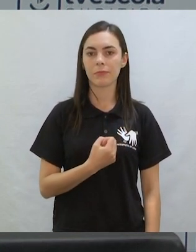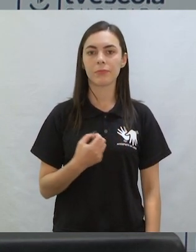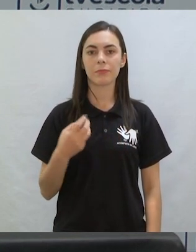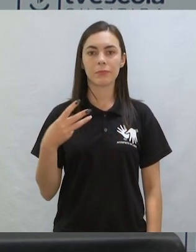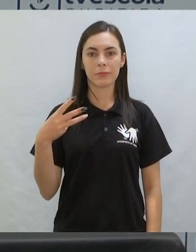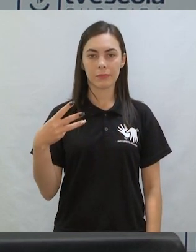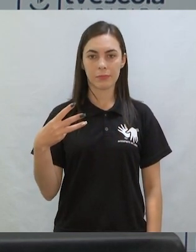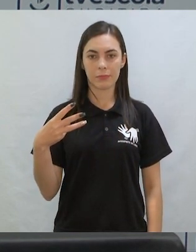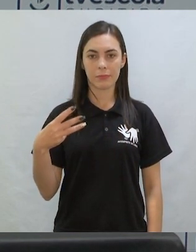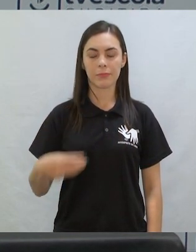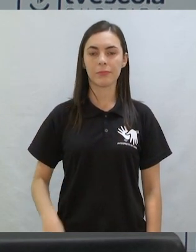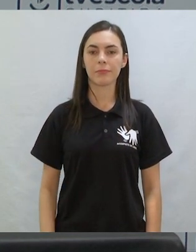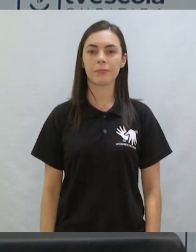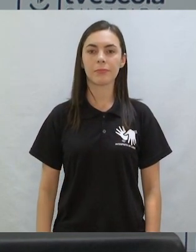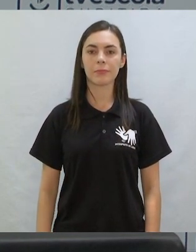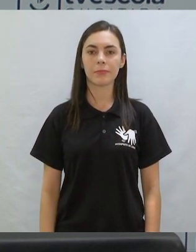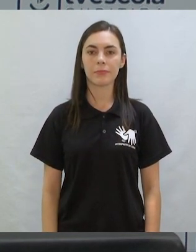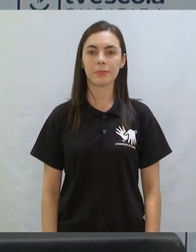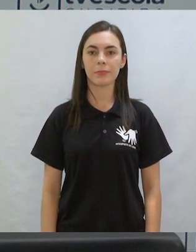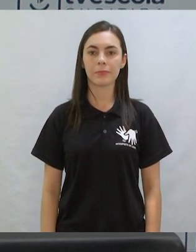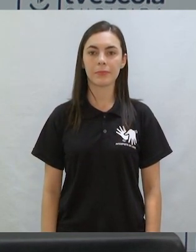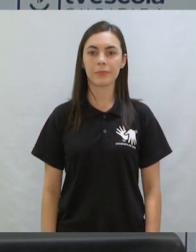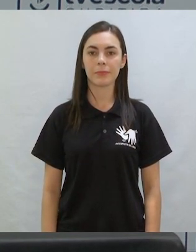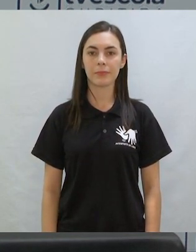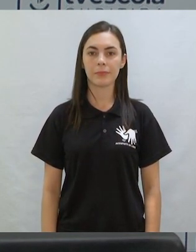número 3.